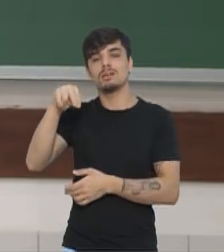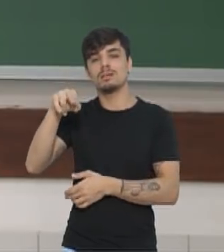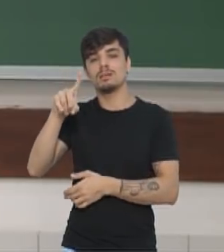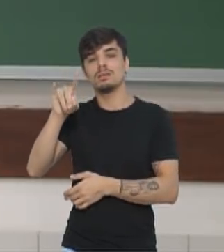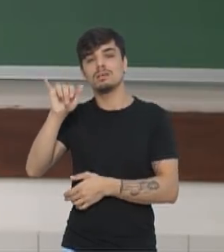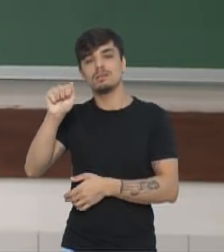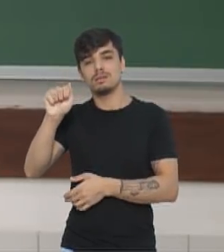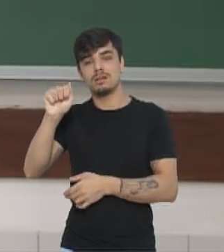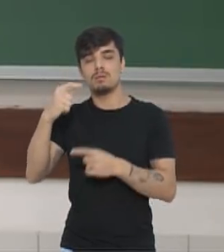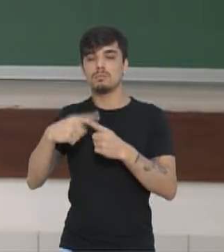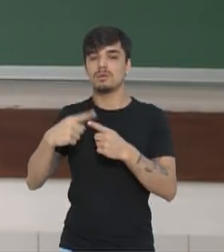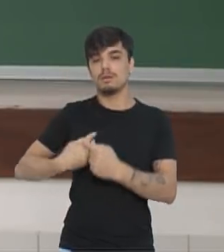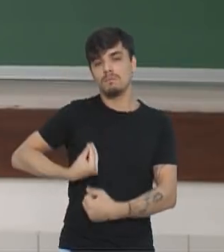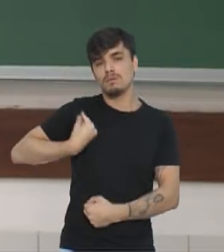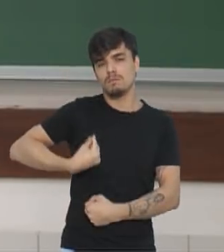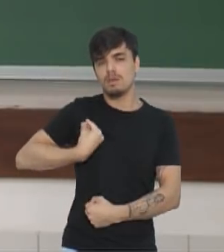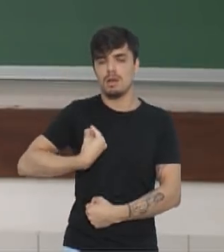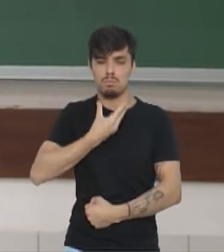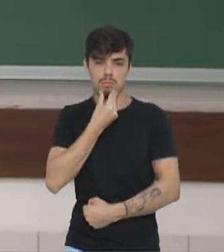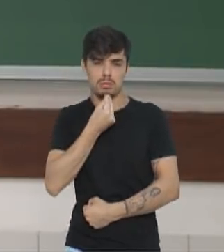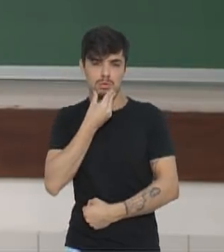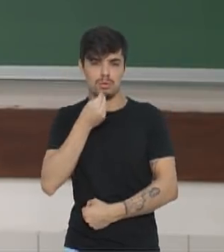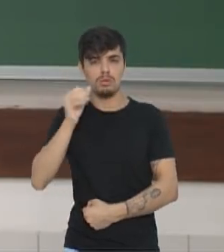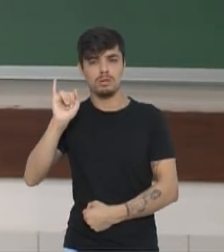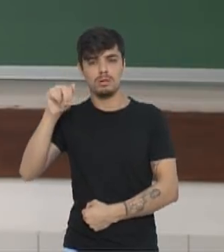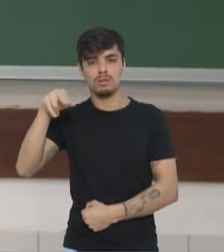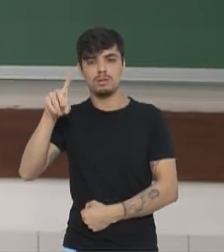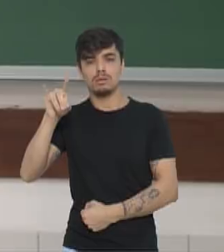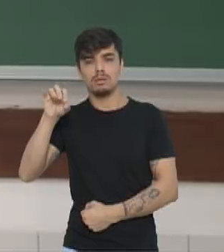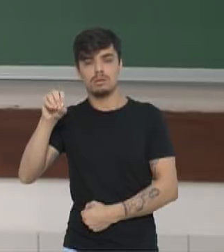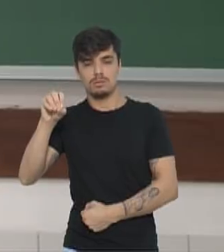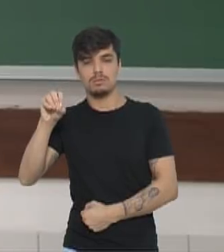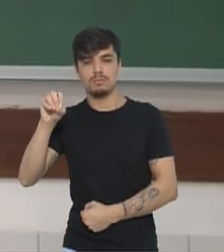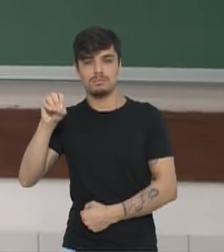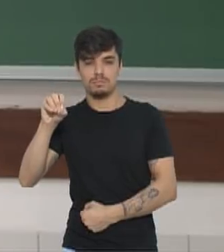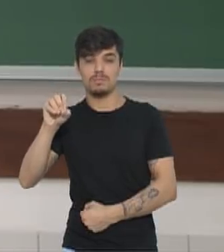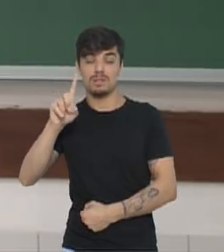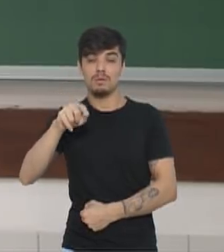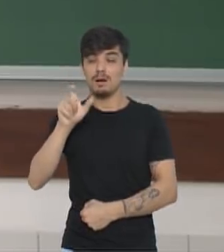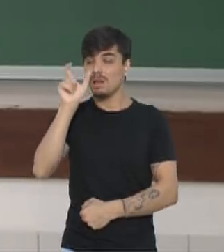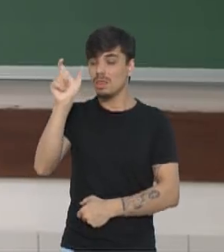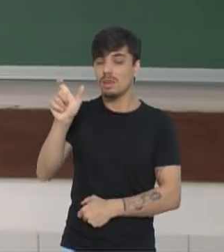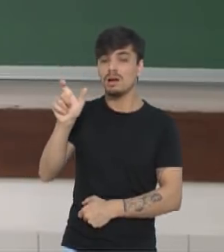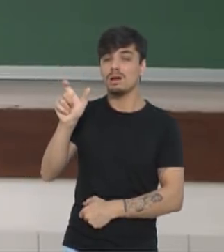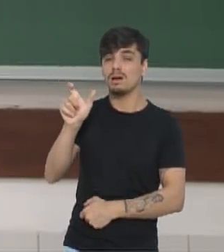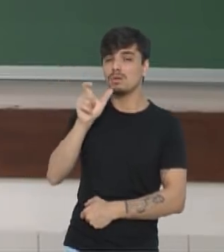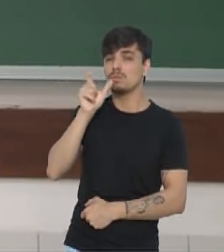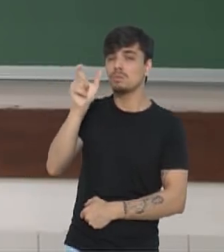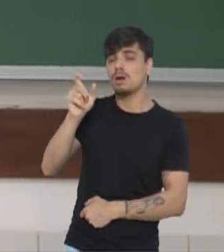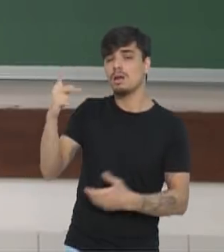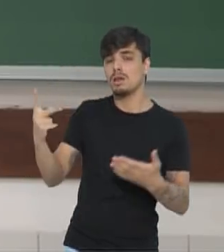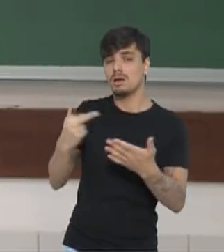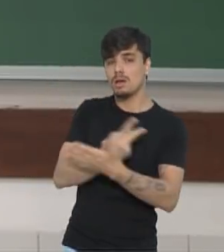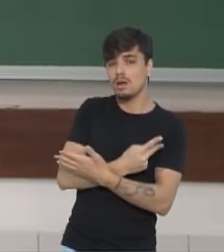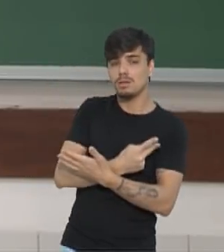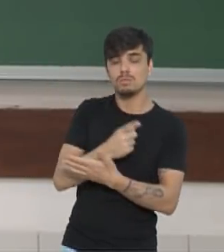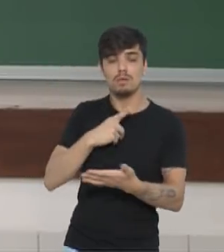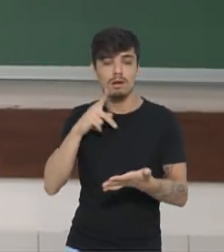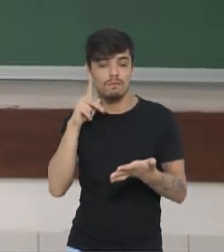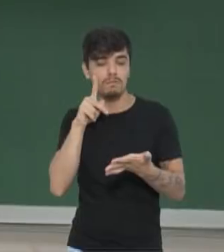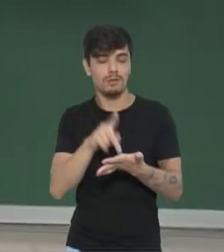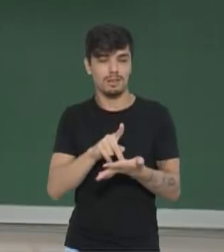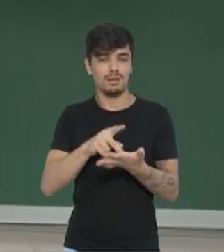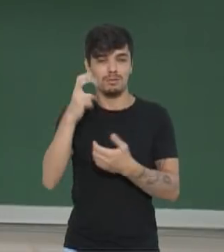índios ali. Aí que vem o termo. E é um termo incoerente, é um termo incorreto, é um termo que não tem nenhuma exatidão com